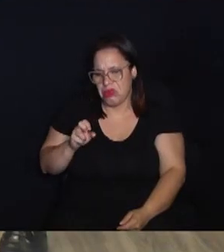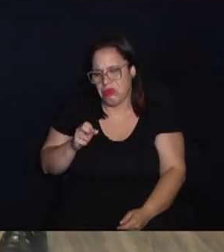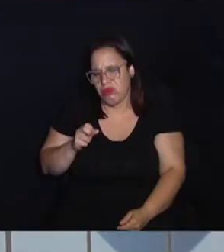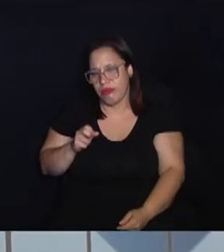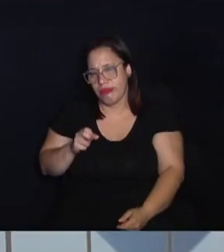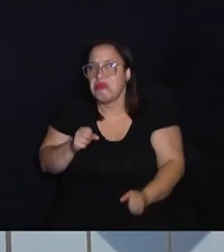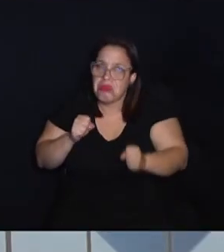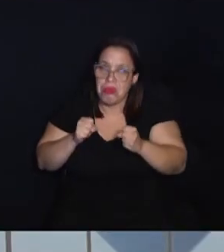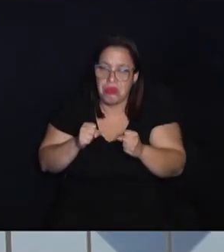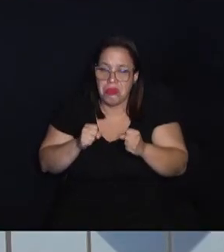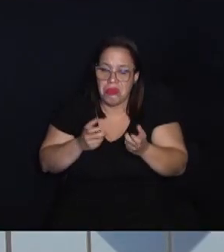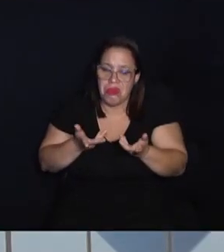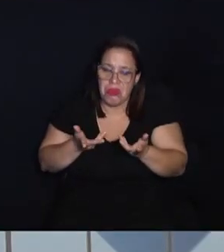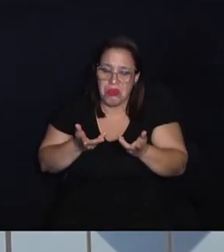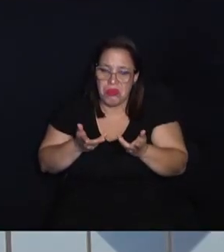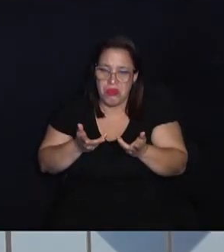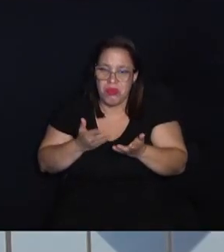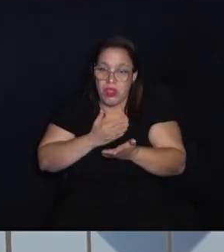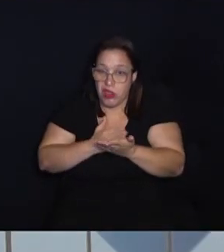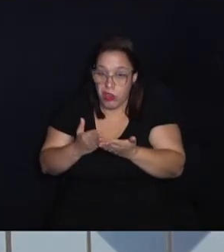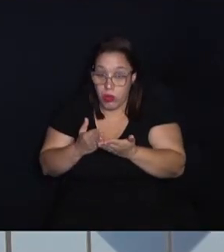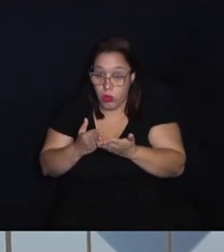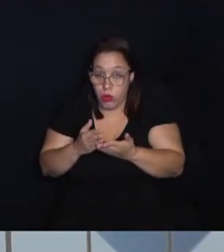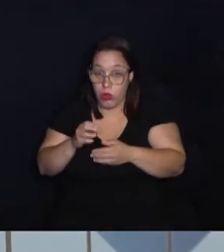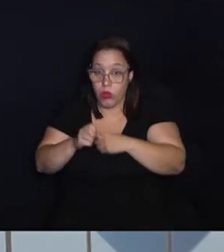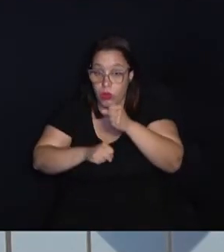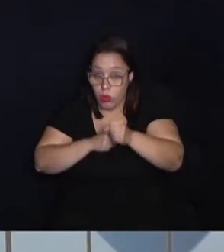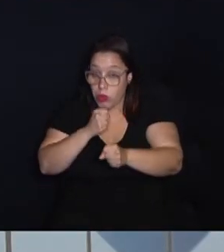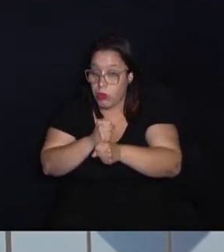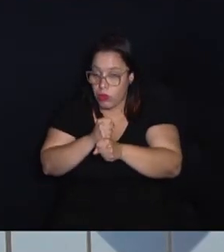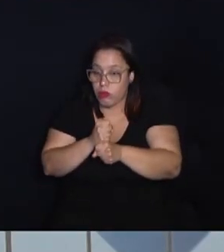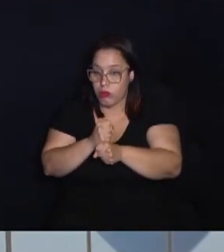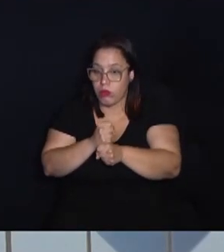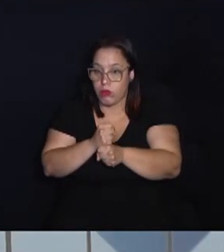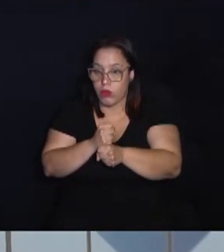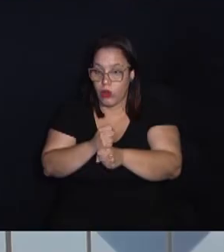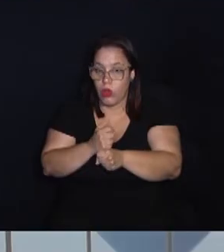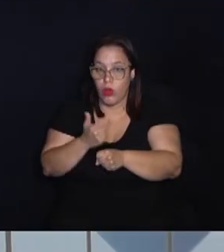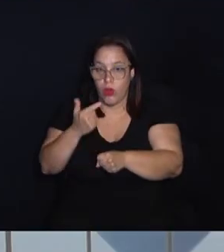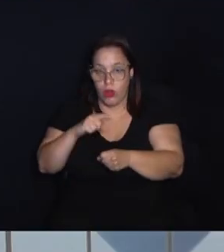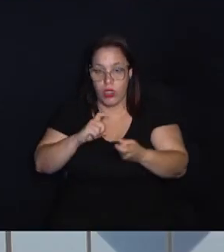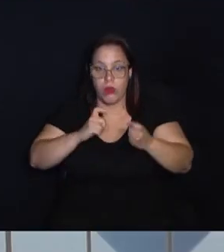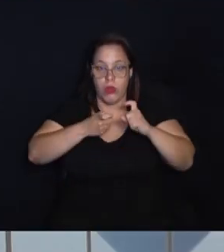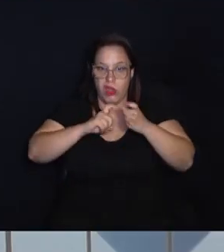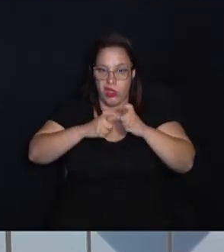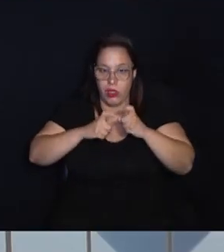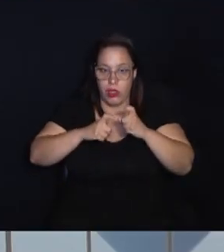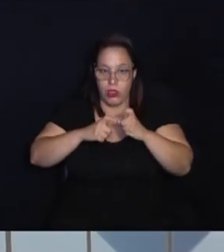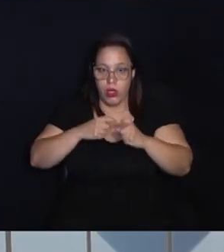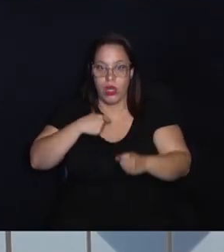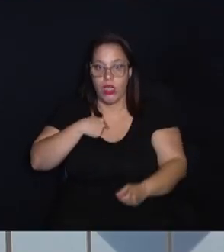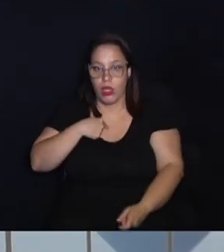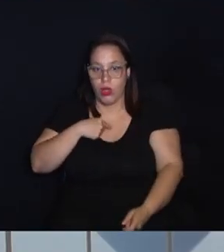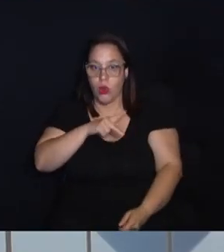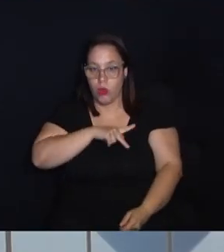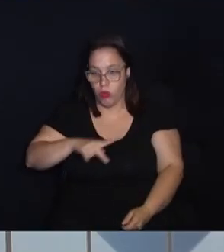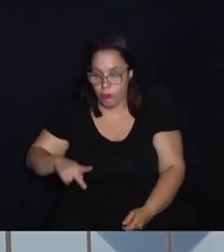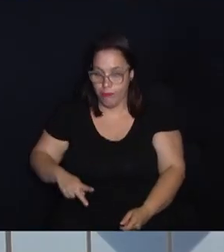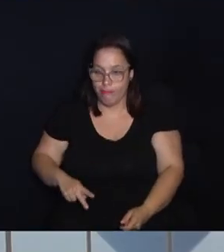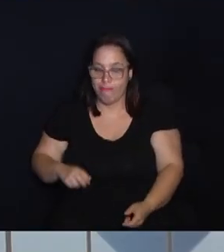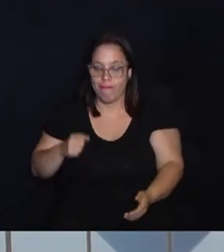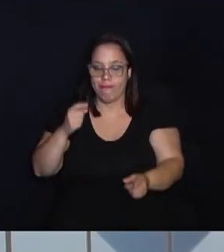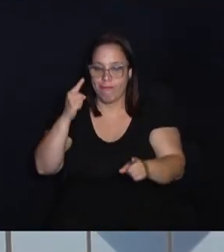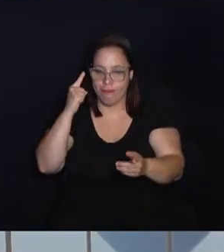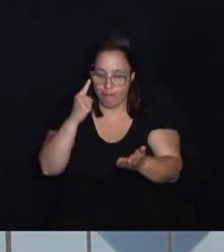nós vamos agora, no começo do ano, obviamente, fazer uma reunião. Eu ainda como presidente tenho a obrigação